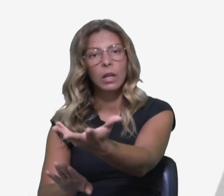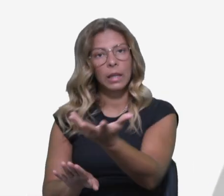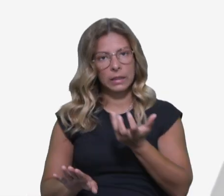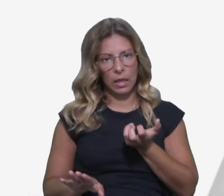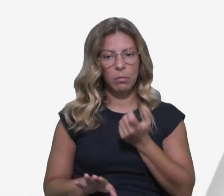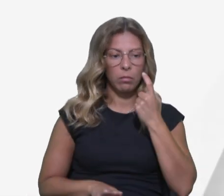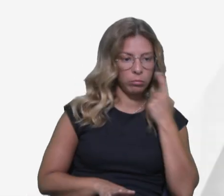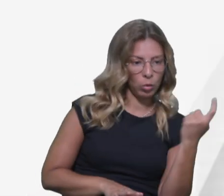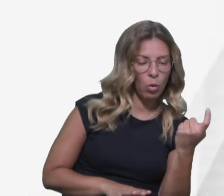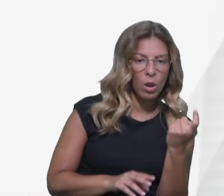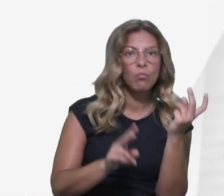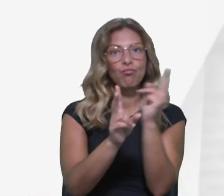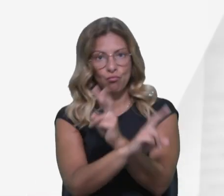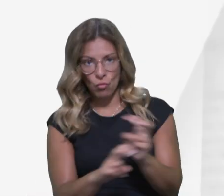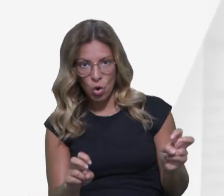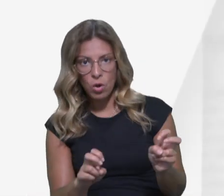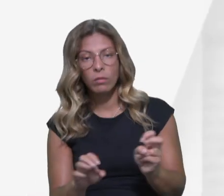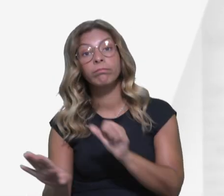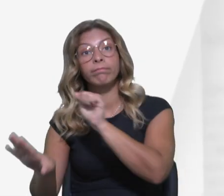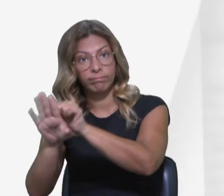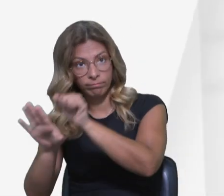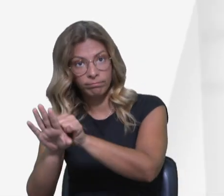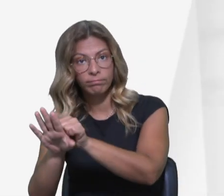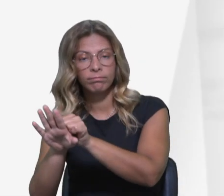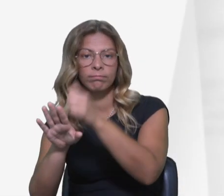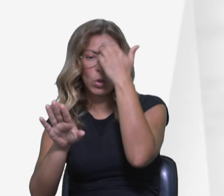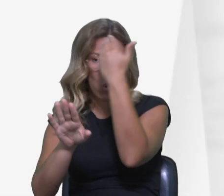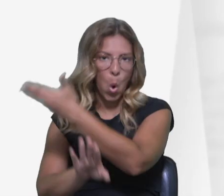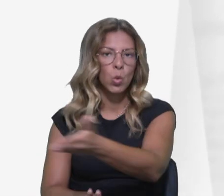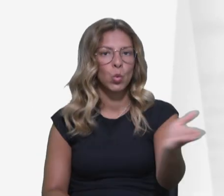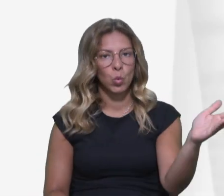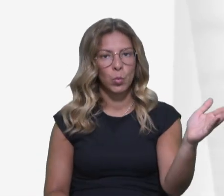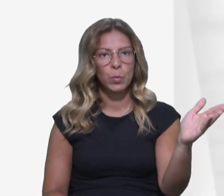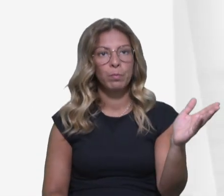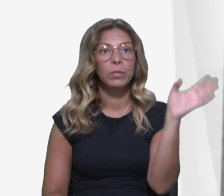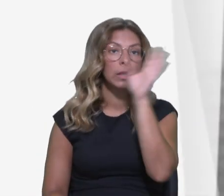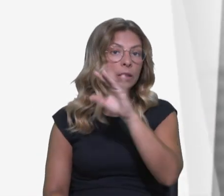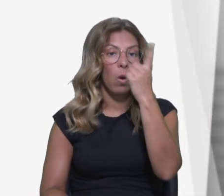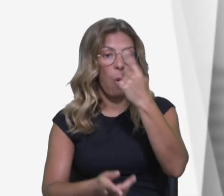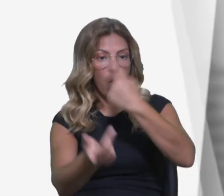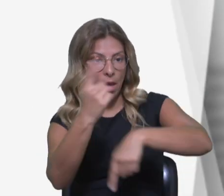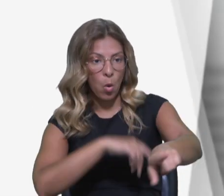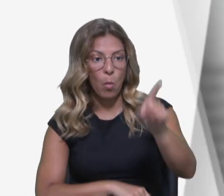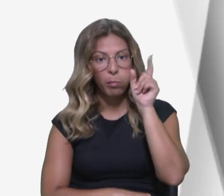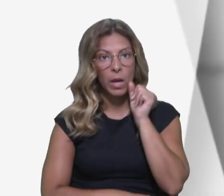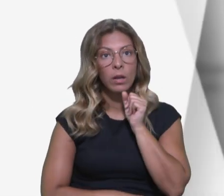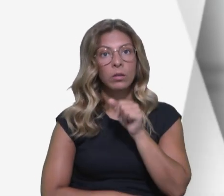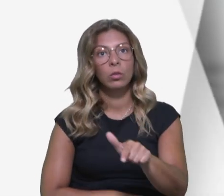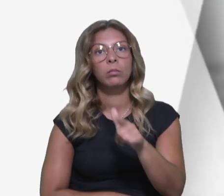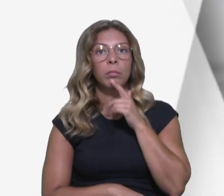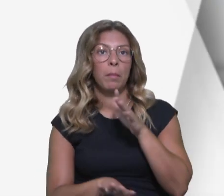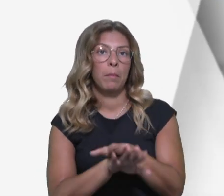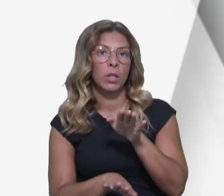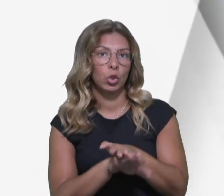procura, encontra. E a quem bate à porta, abrir-se-á. Se um de vós for pai e um dia lhe pedir peixe, em vez